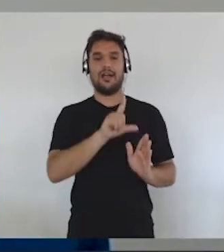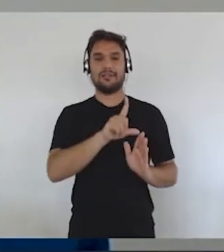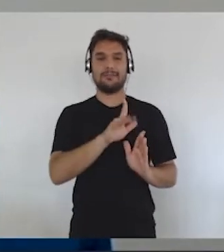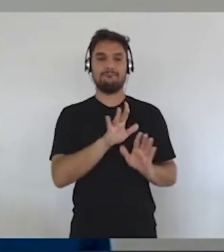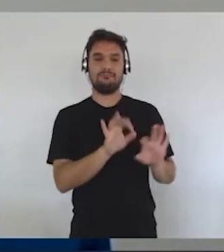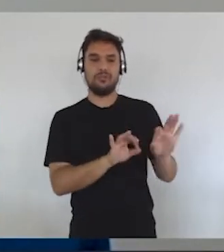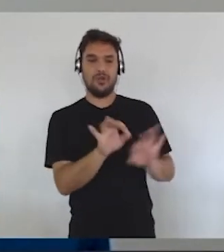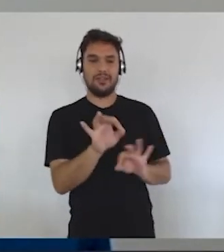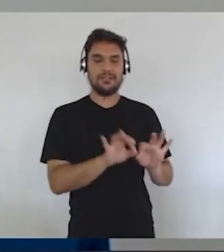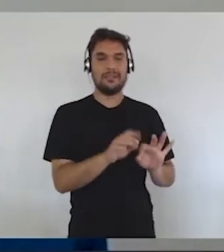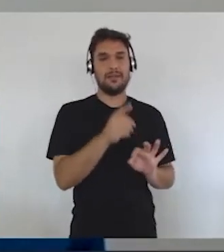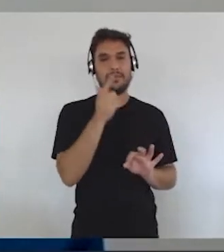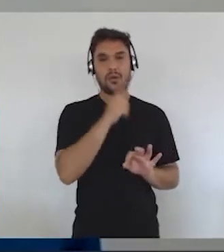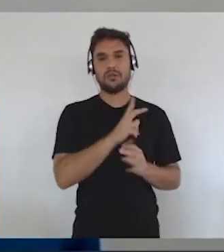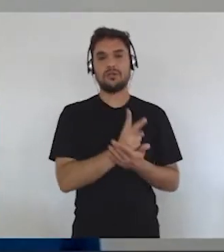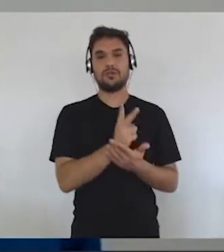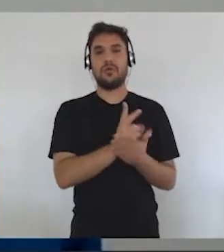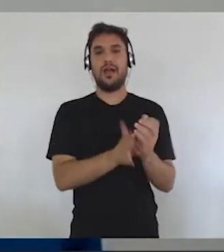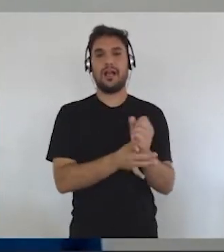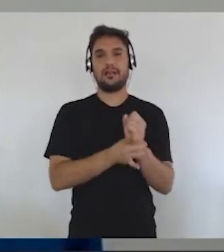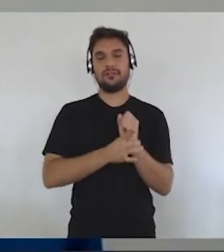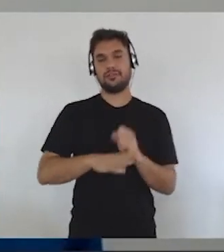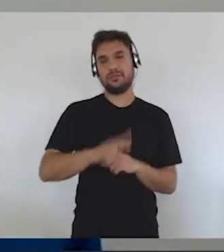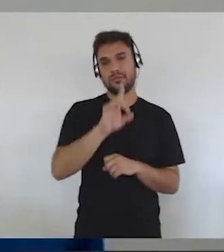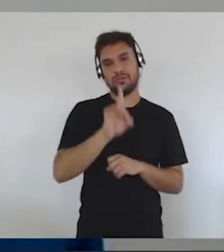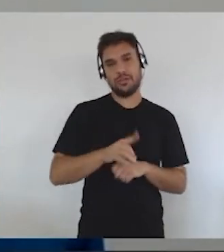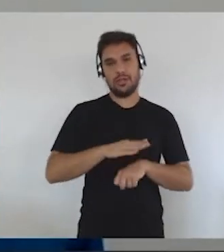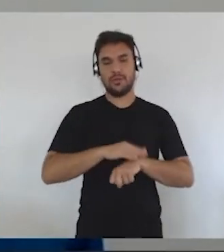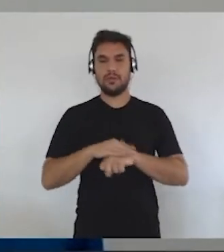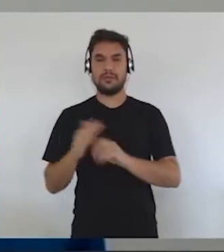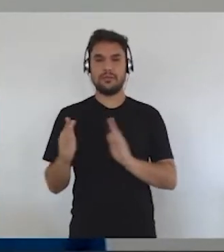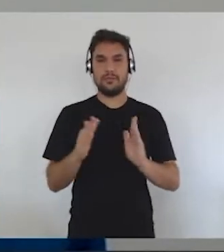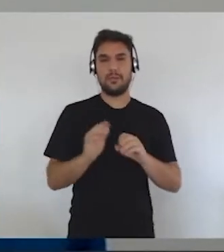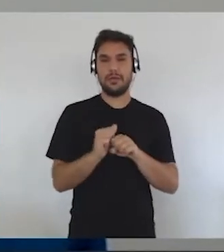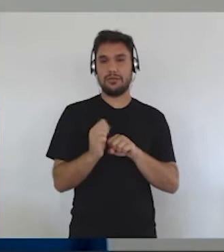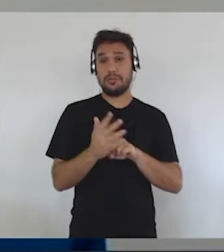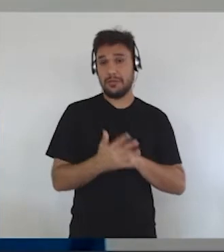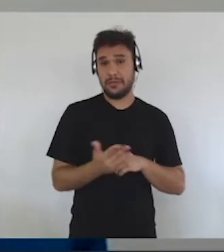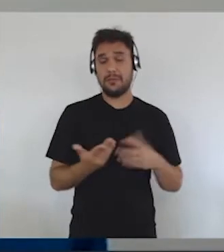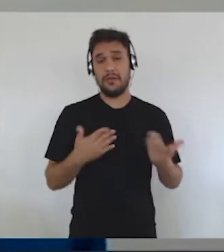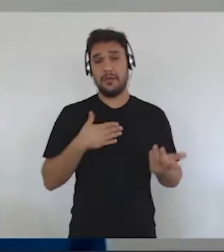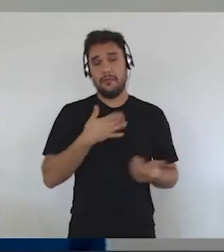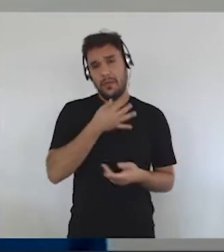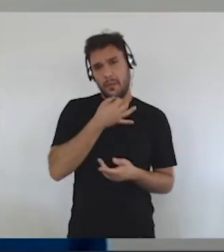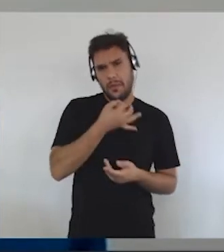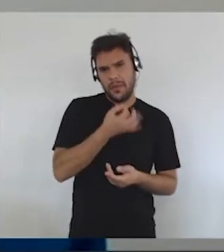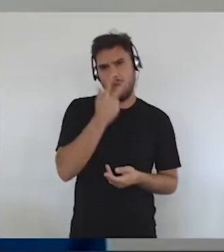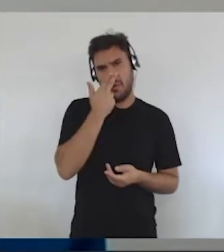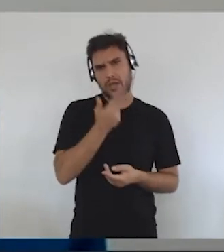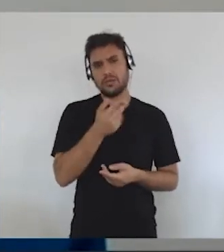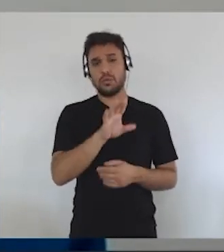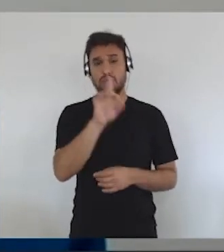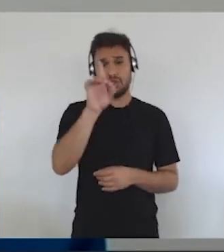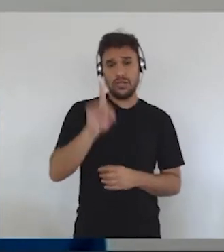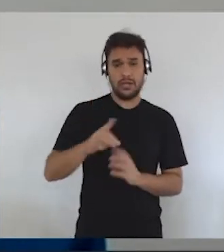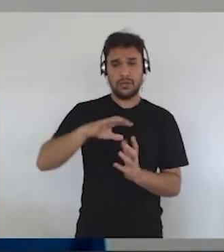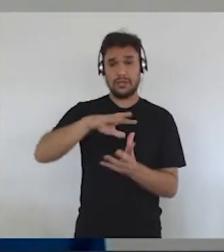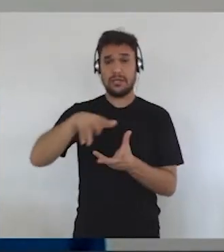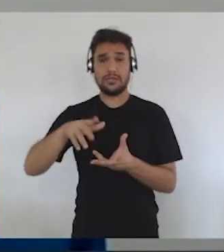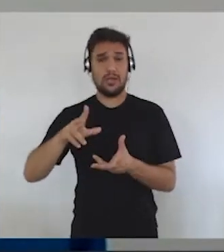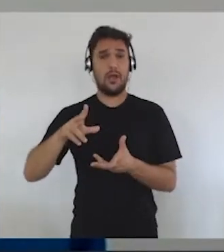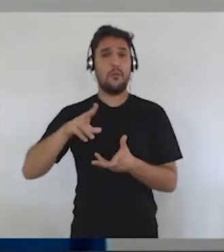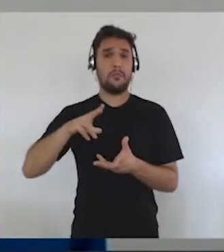nesse momento que nós vivenciamos. Então, me parece que o direito internacional